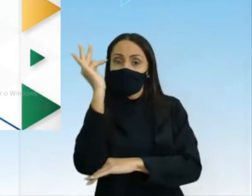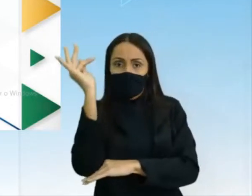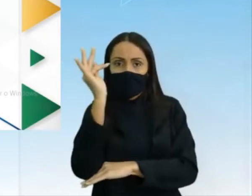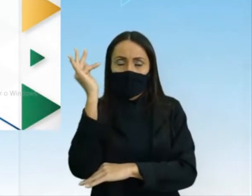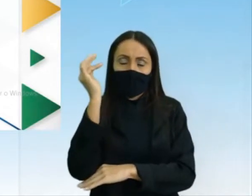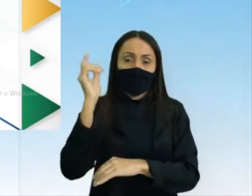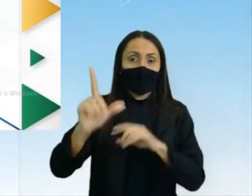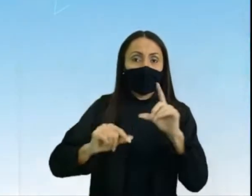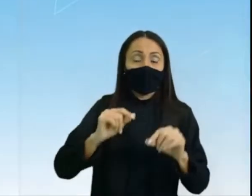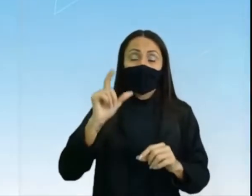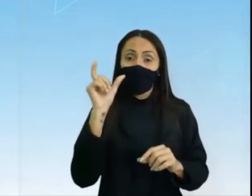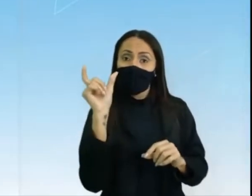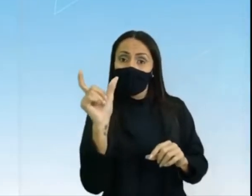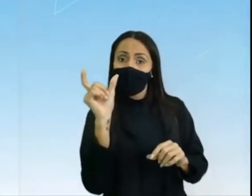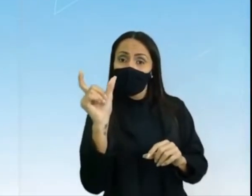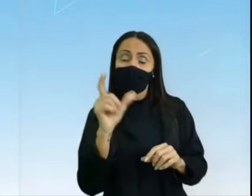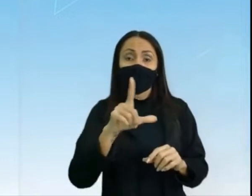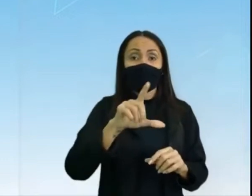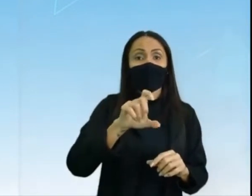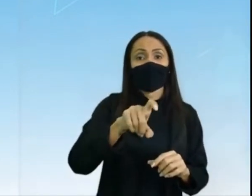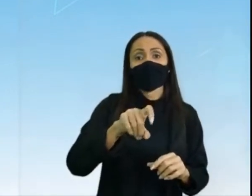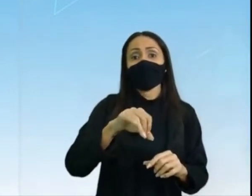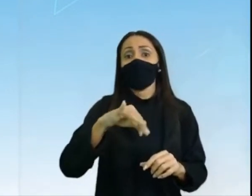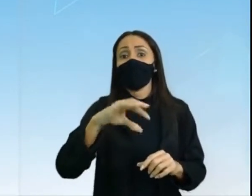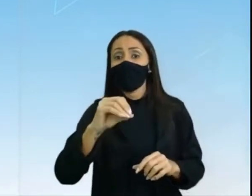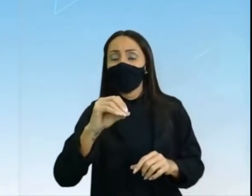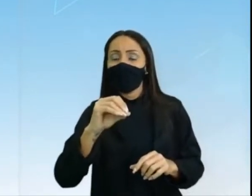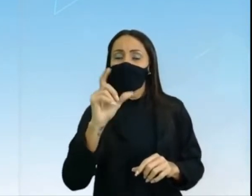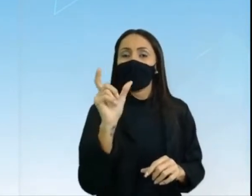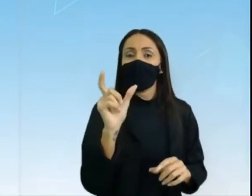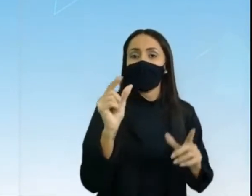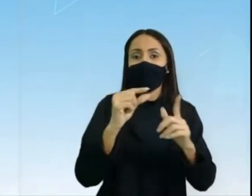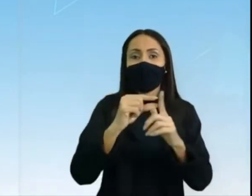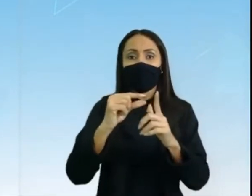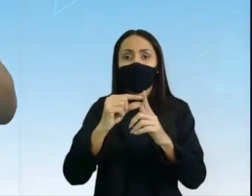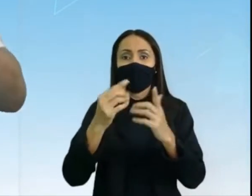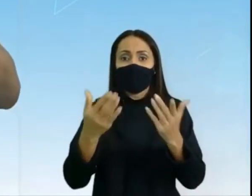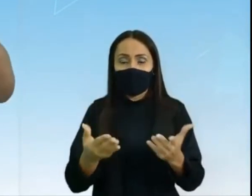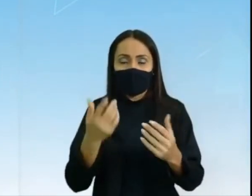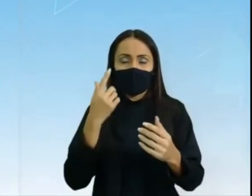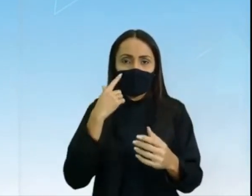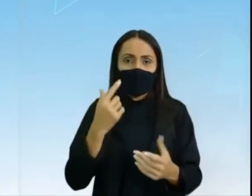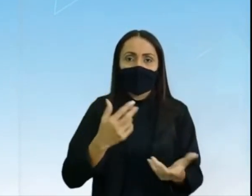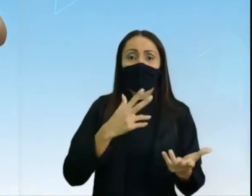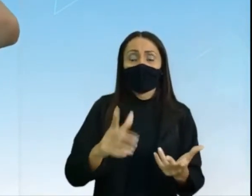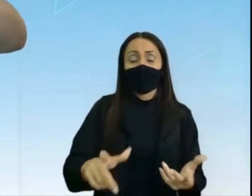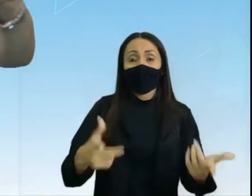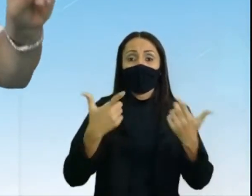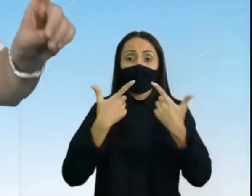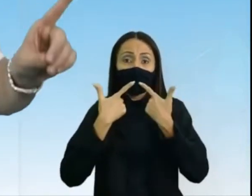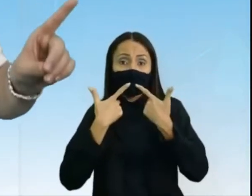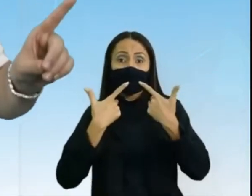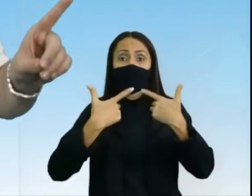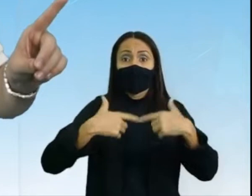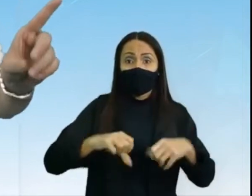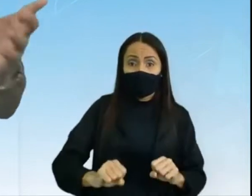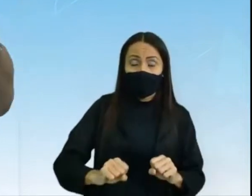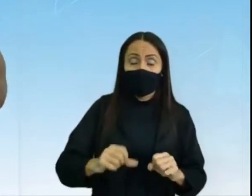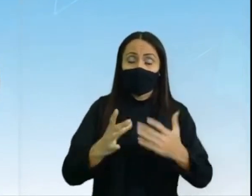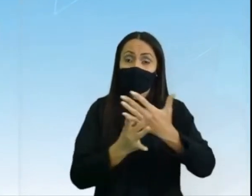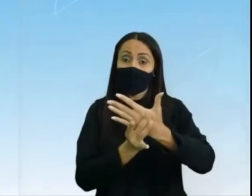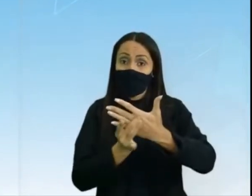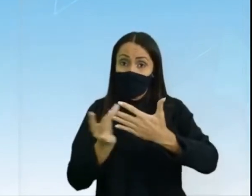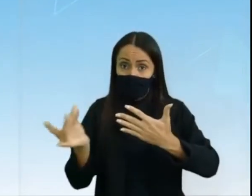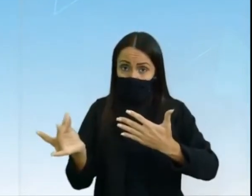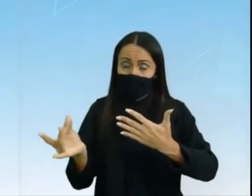escolha do léxico das palavras. E lembraram que eu falei justamente os recursos linguísticos e semióticos,